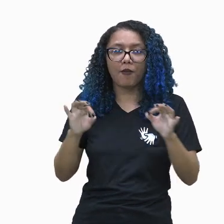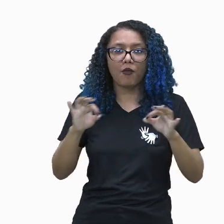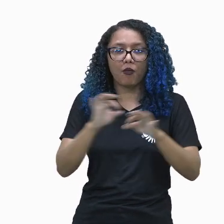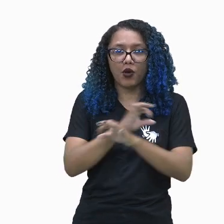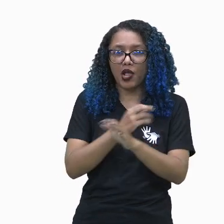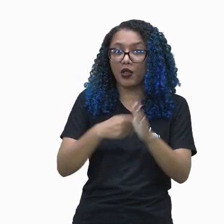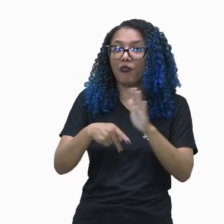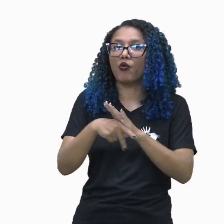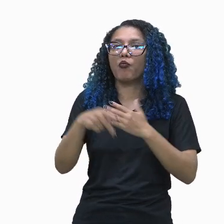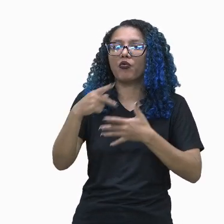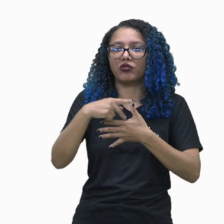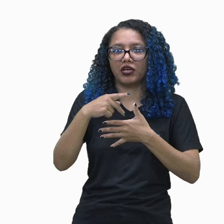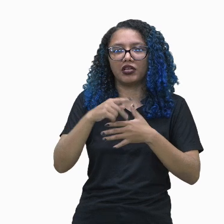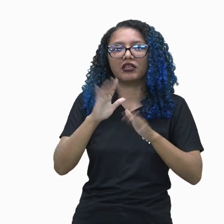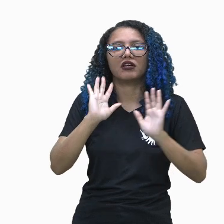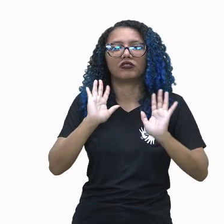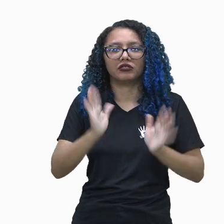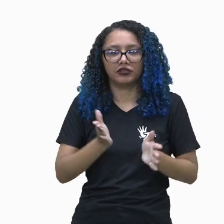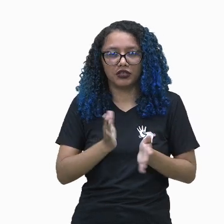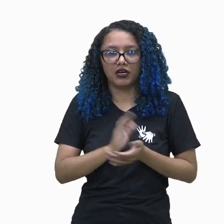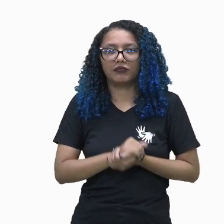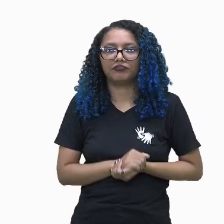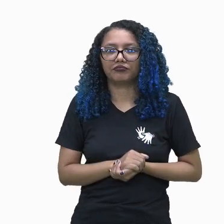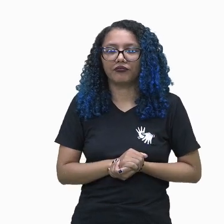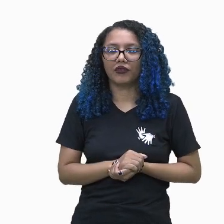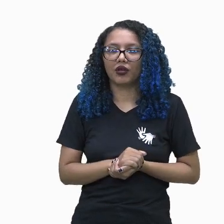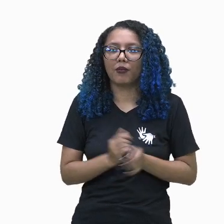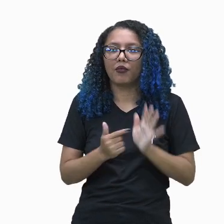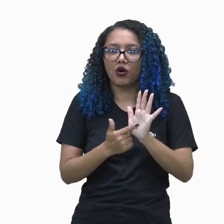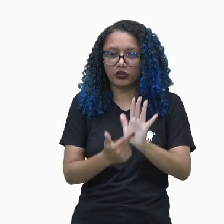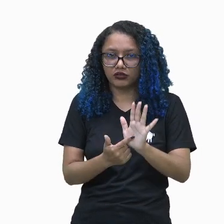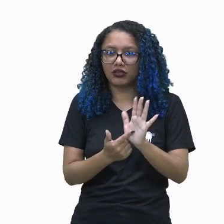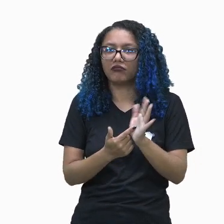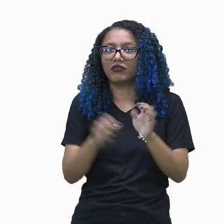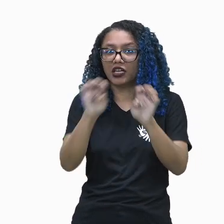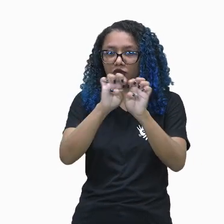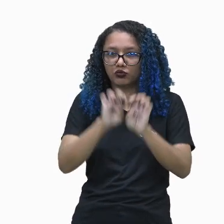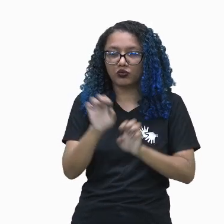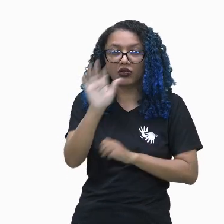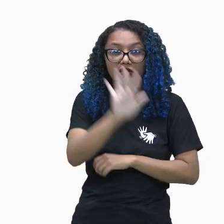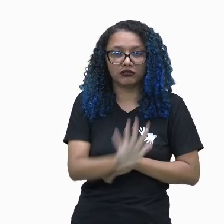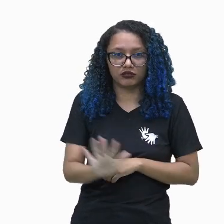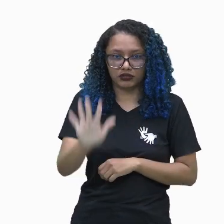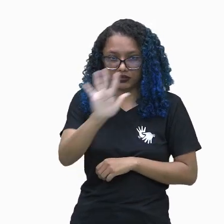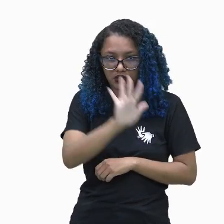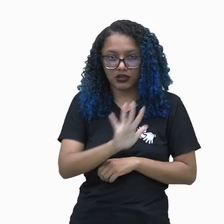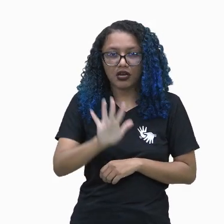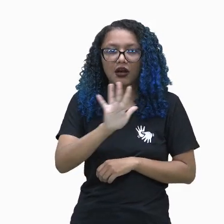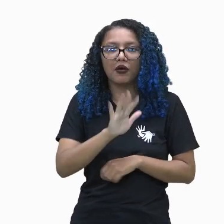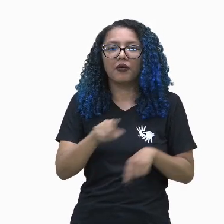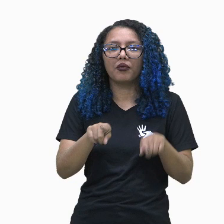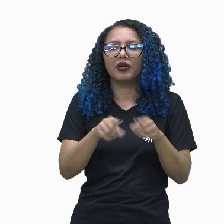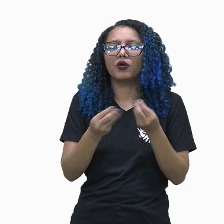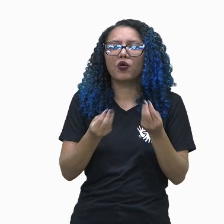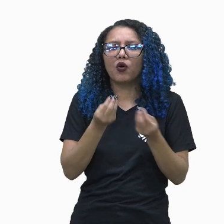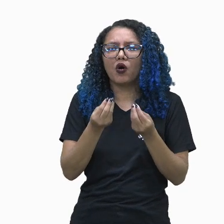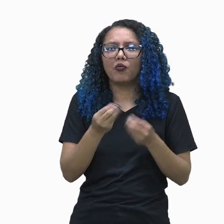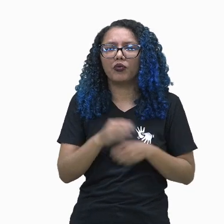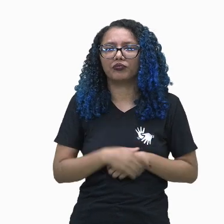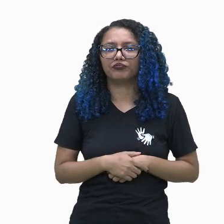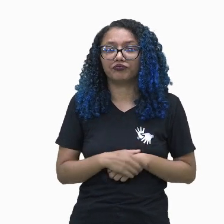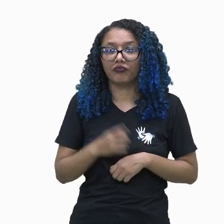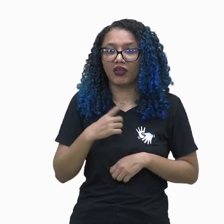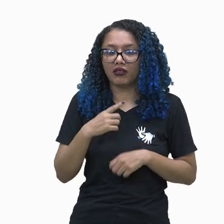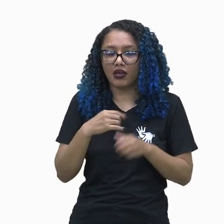proteína, definindo sua forma global e determinada pelas interações